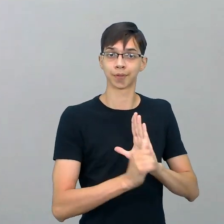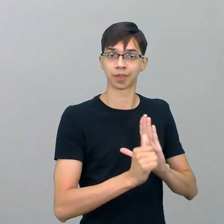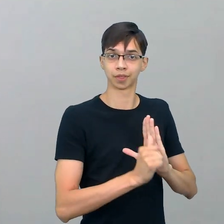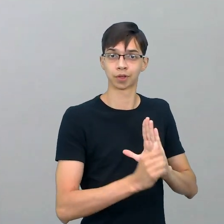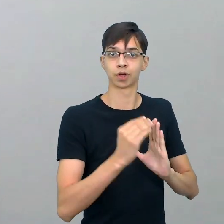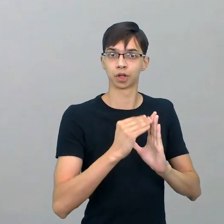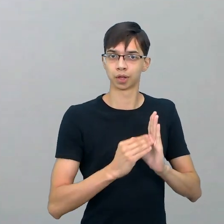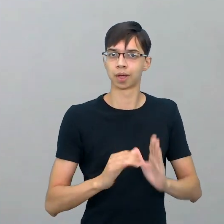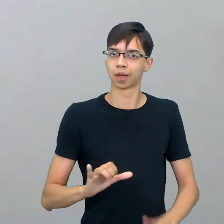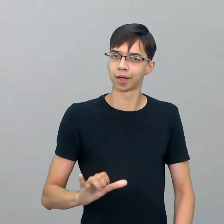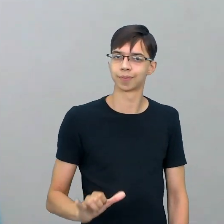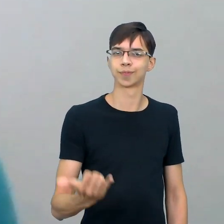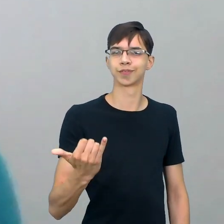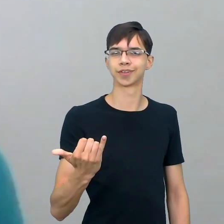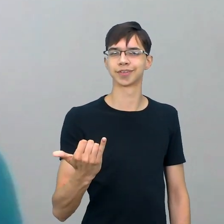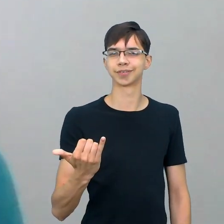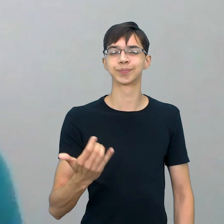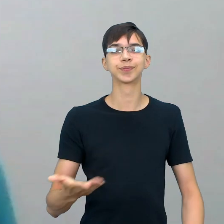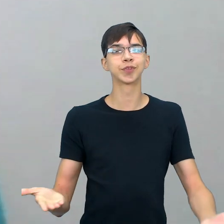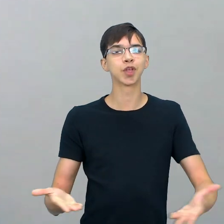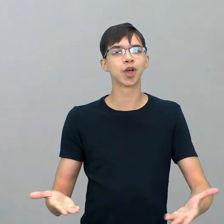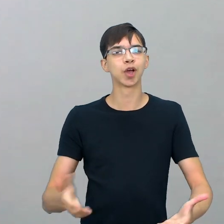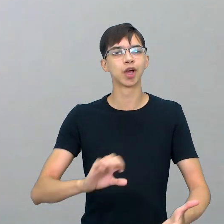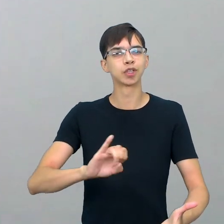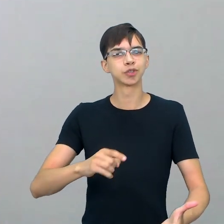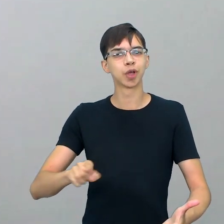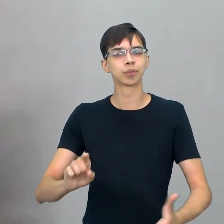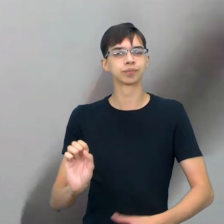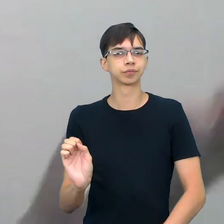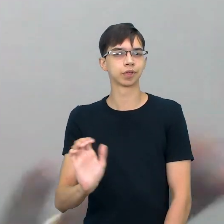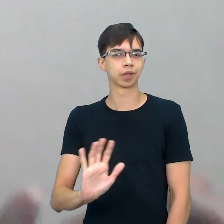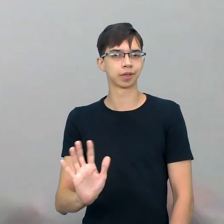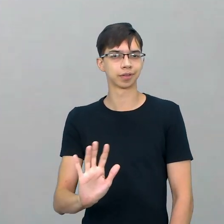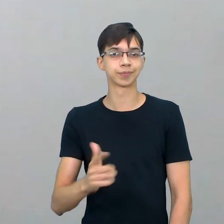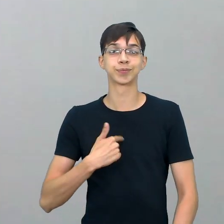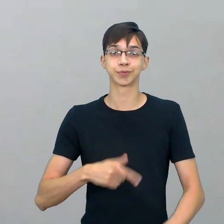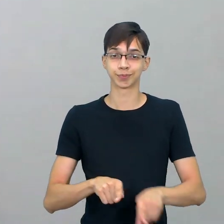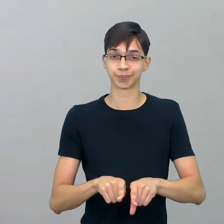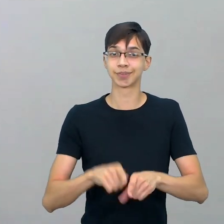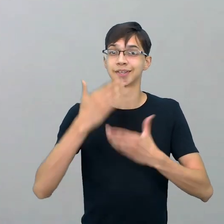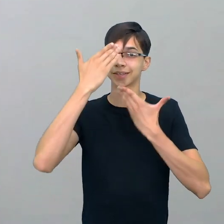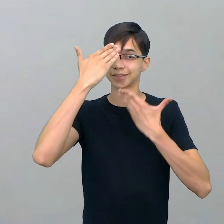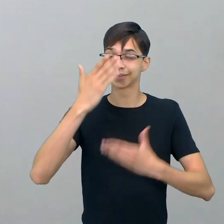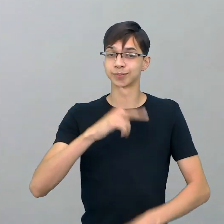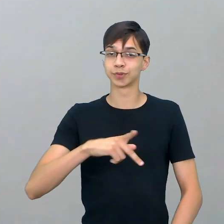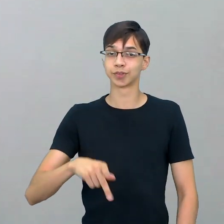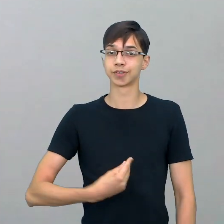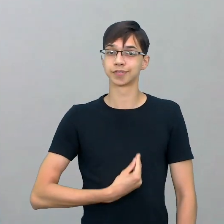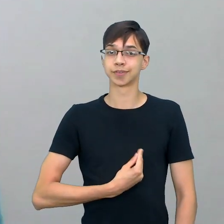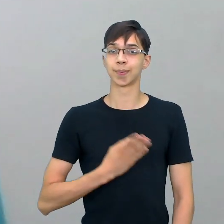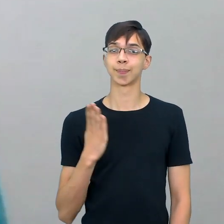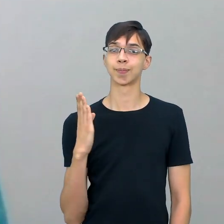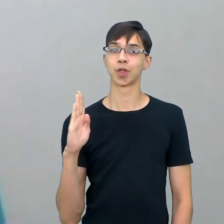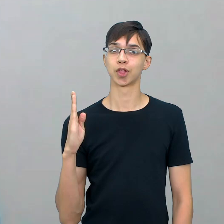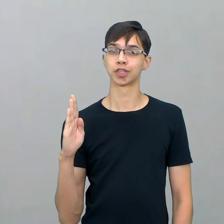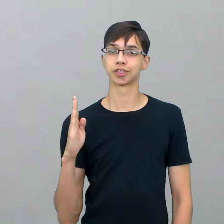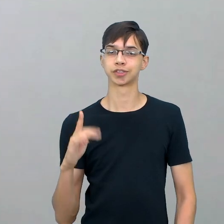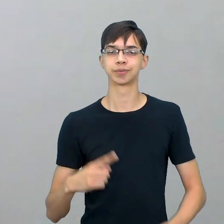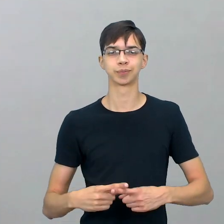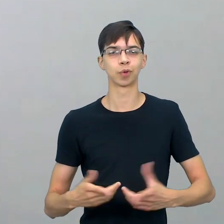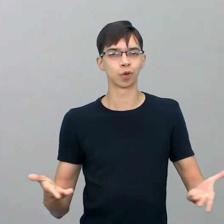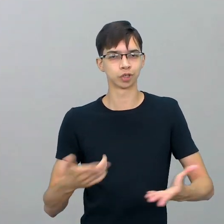poder aproveitar. E passo para o João, então, para fazer a despedida. Agradeço a presença dos professores de biologia, que hoje eu